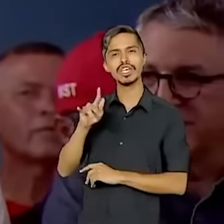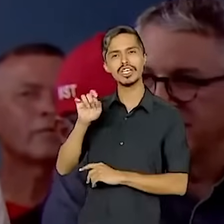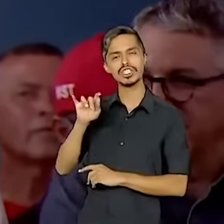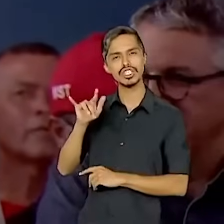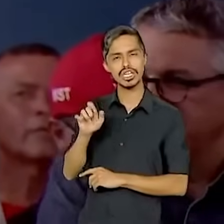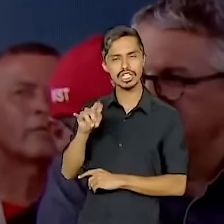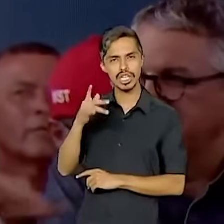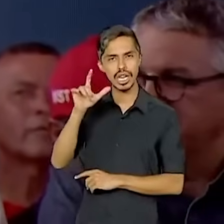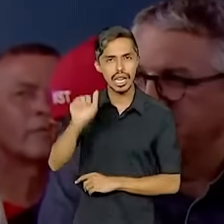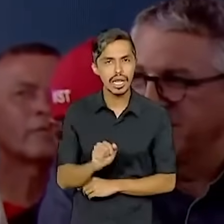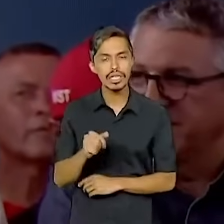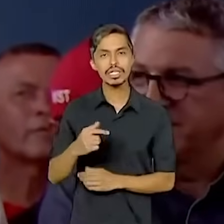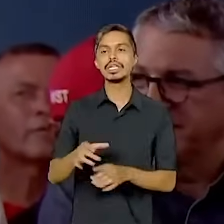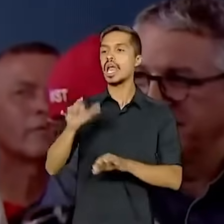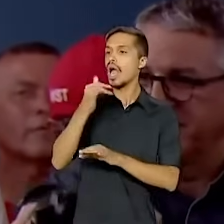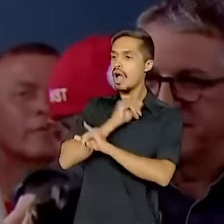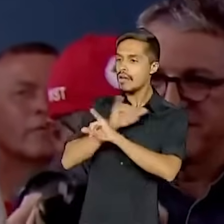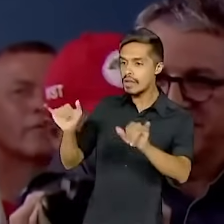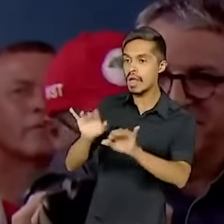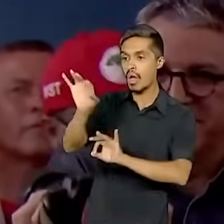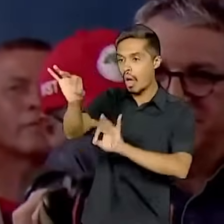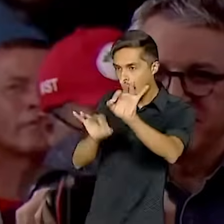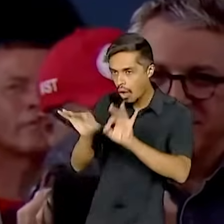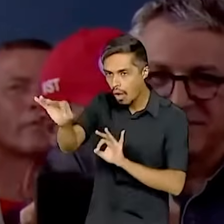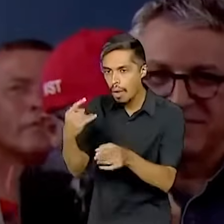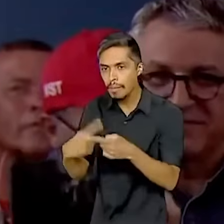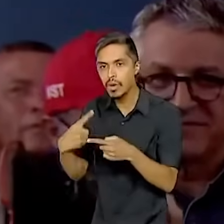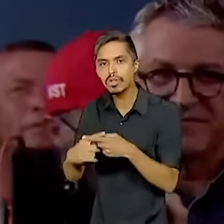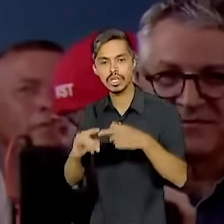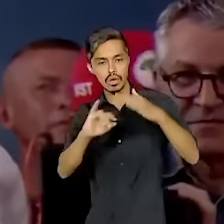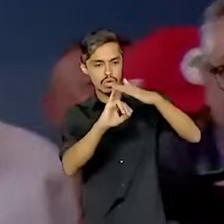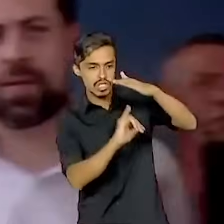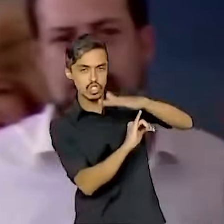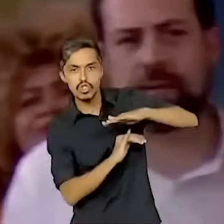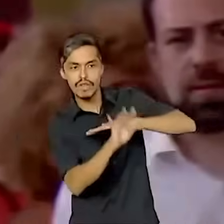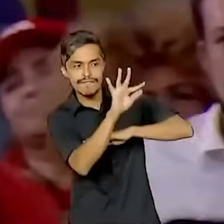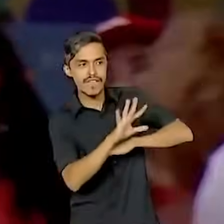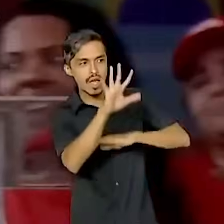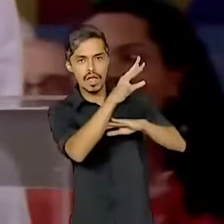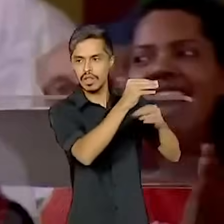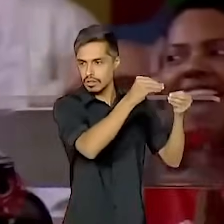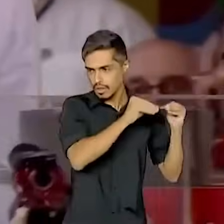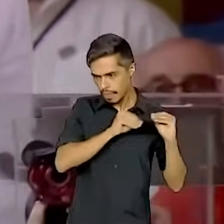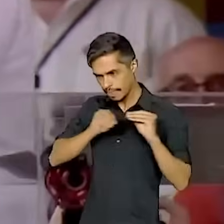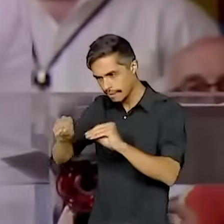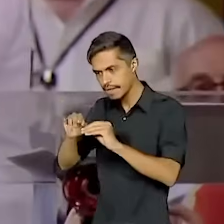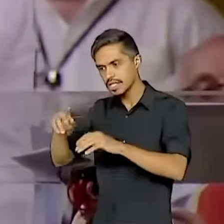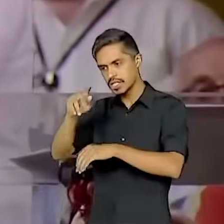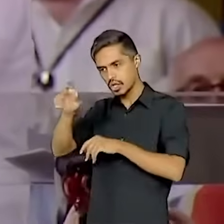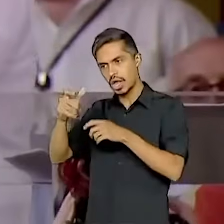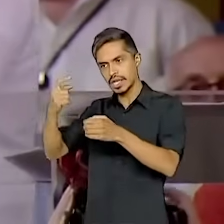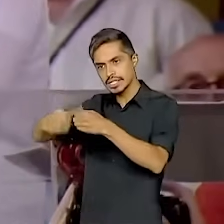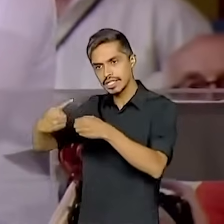se preparem, porque eu vou levar o Instituto Federal para o Jardim Ângela.